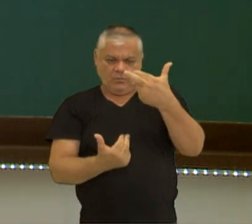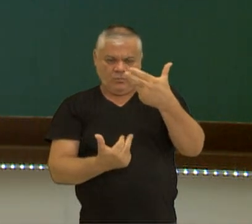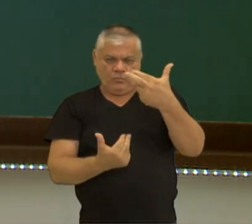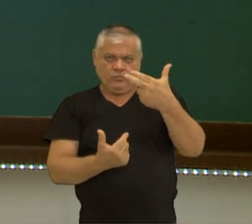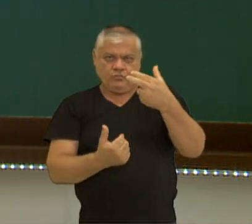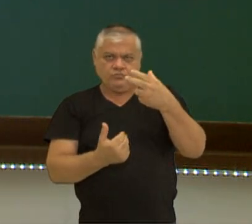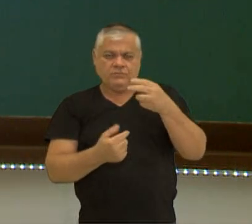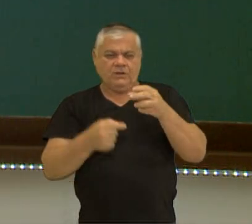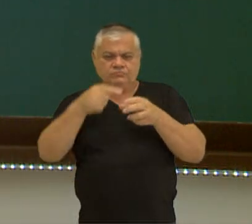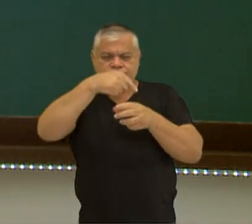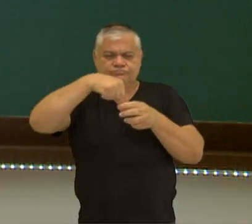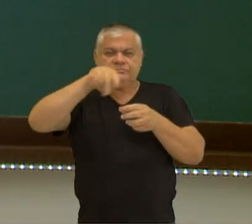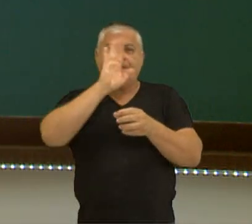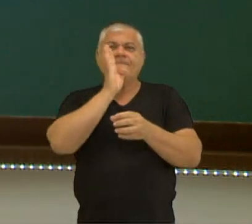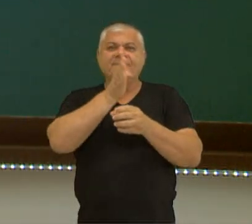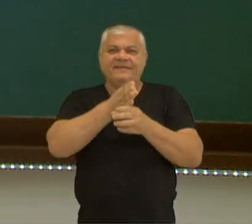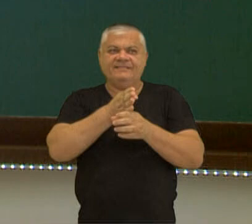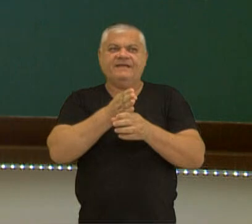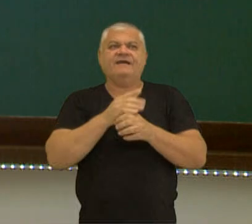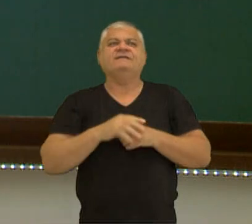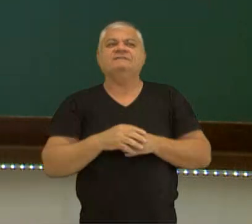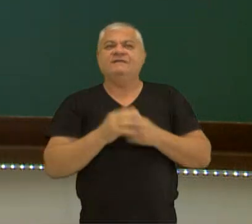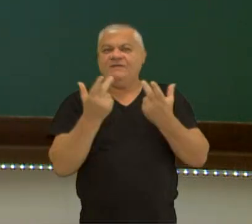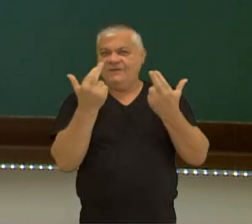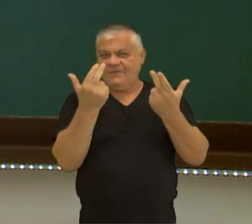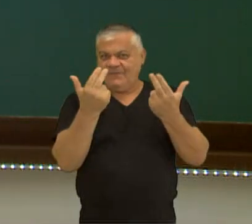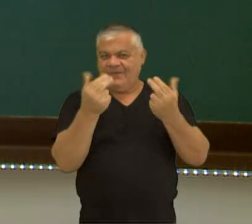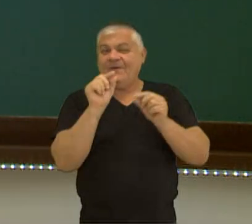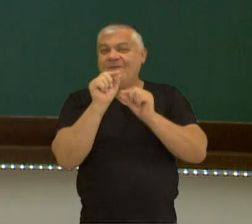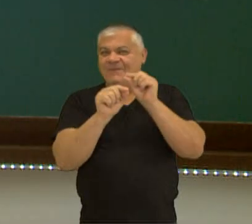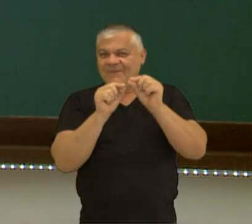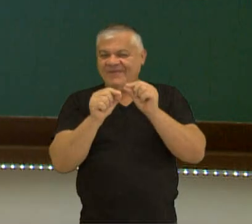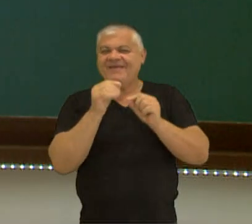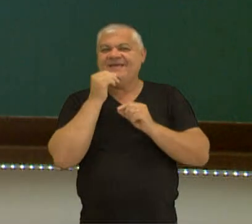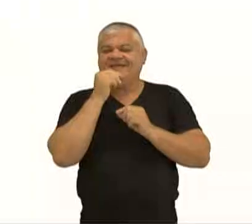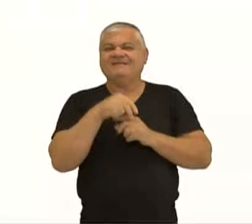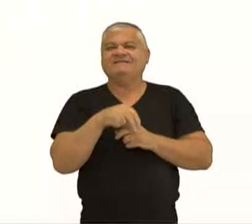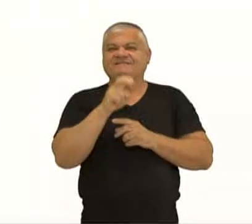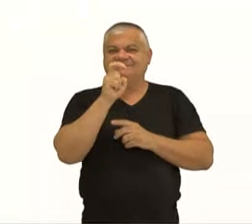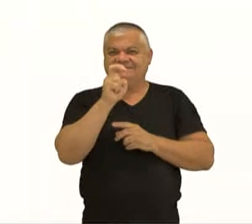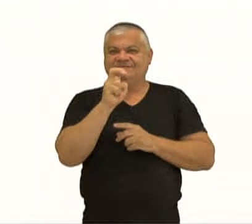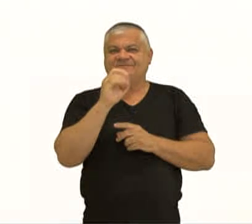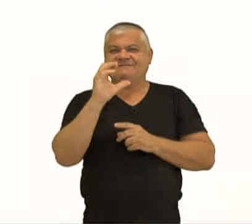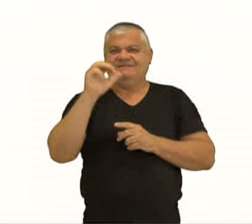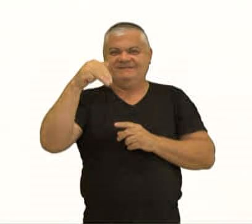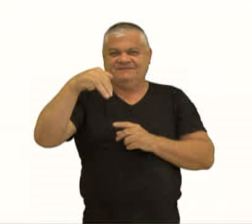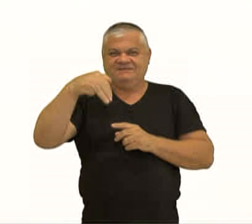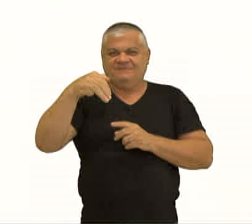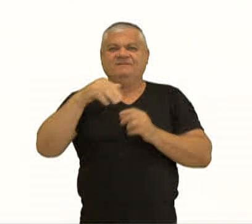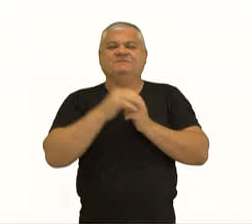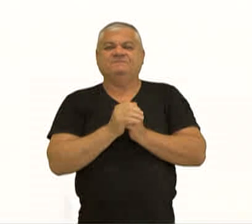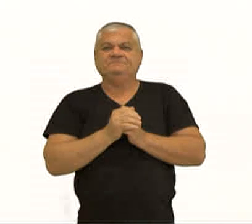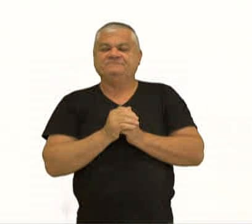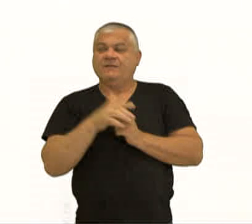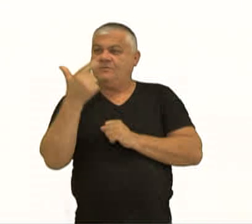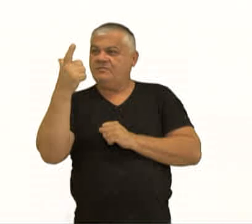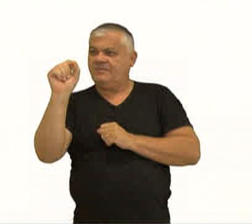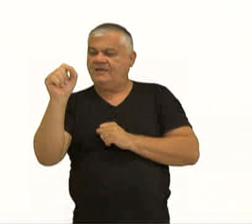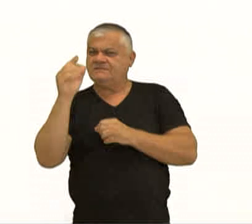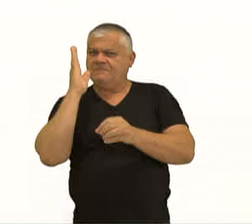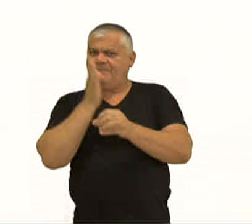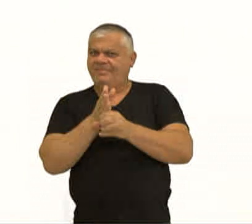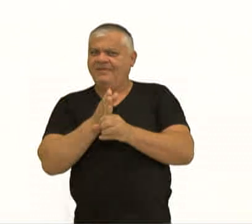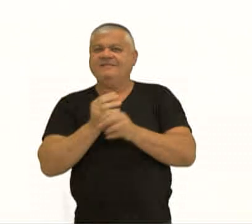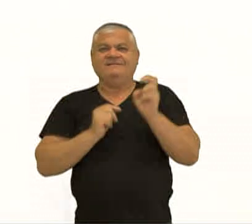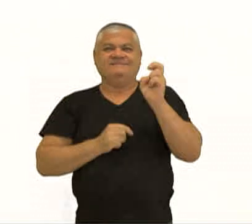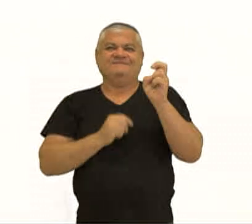o raio vai ser a metade, vai corresponder exatamente a 5 centímetros. Então, a gente já tem o raio, que é 5 centímetros,